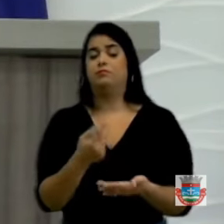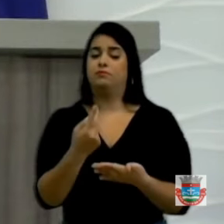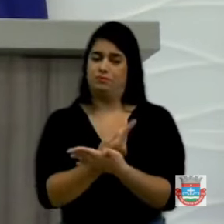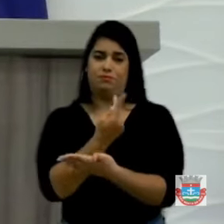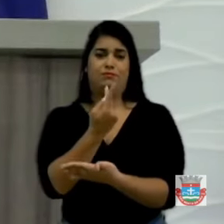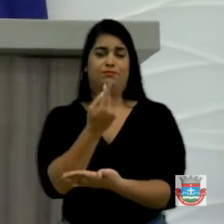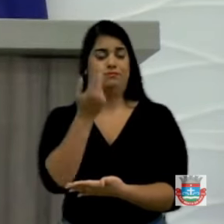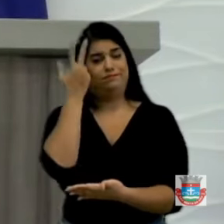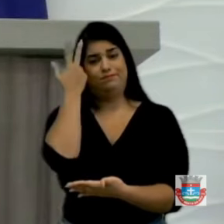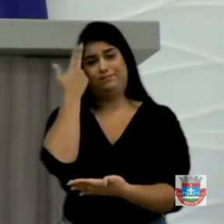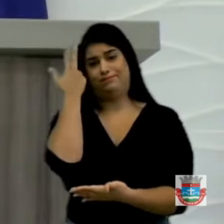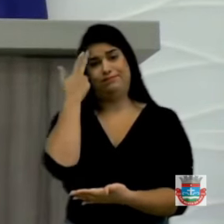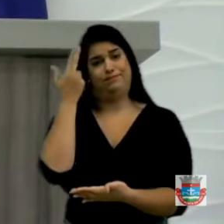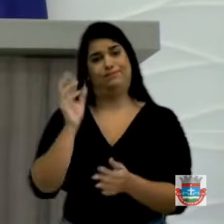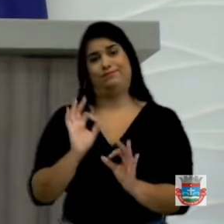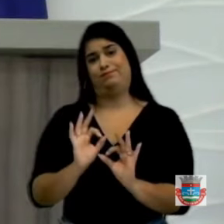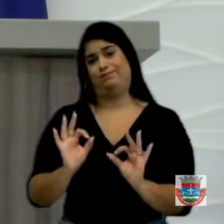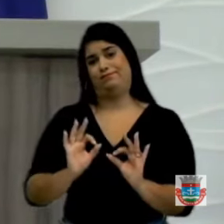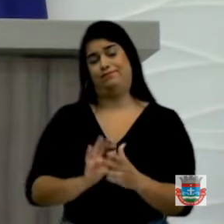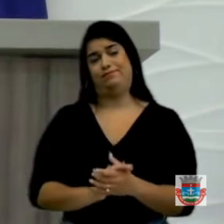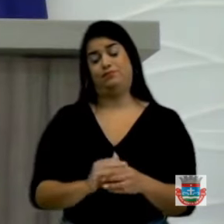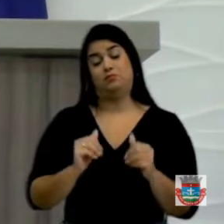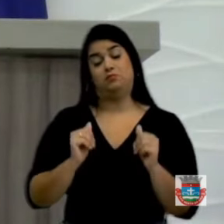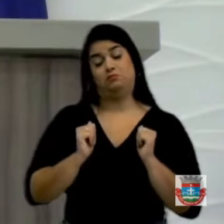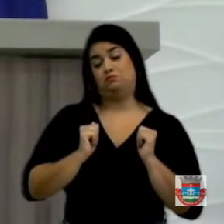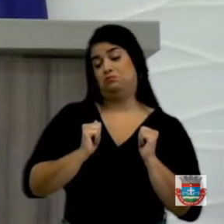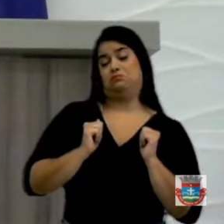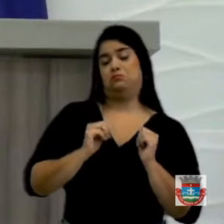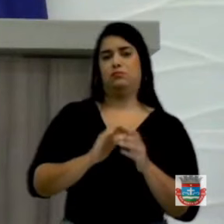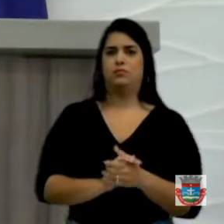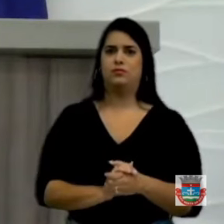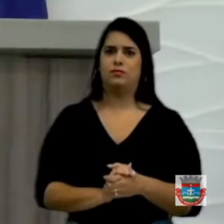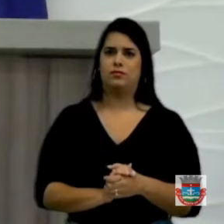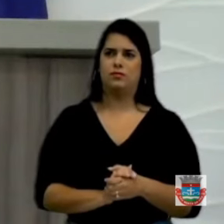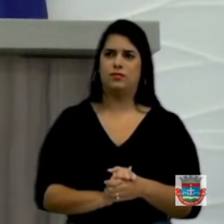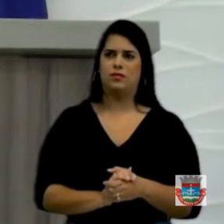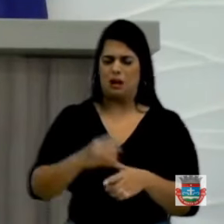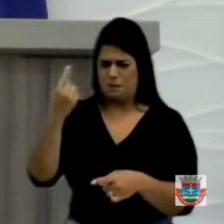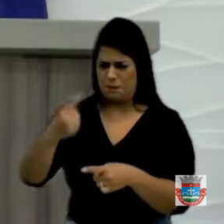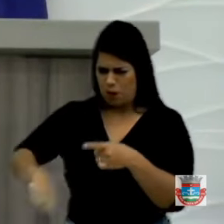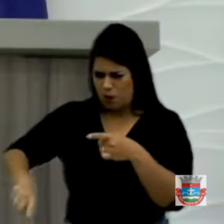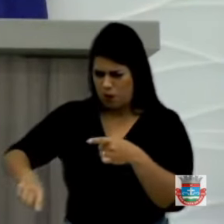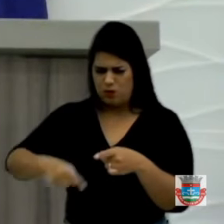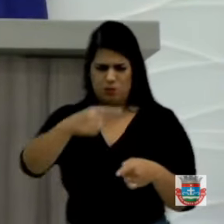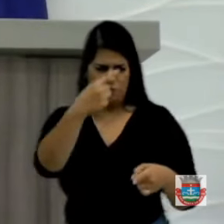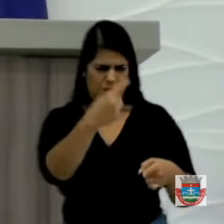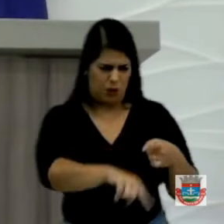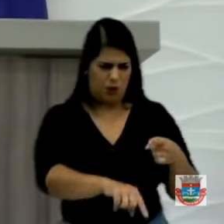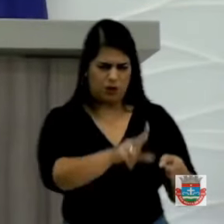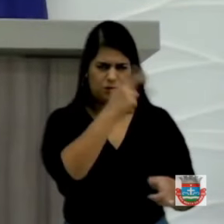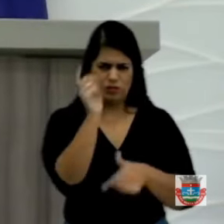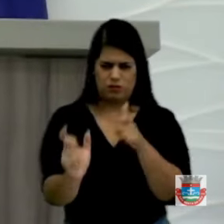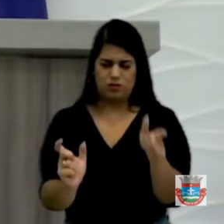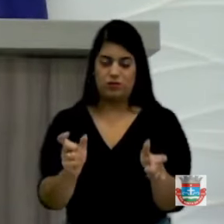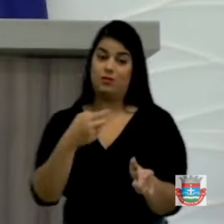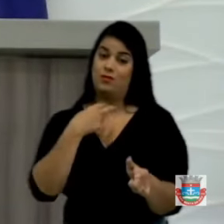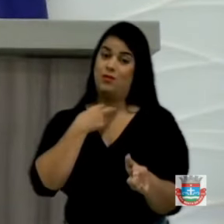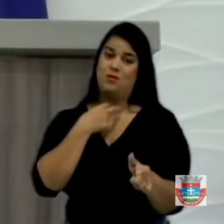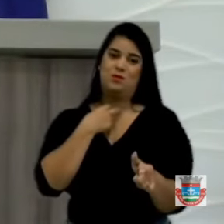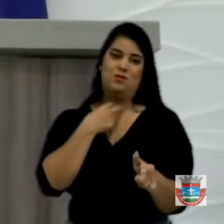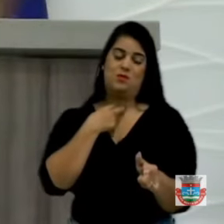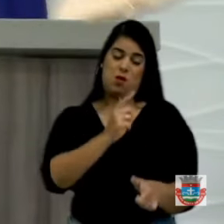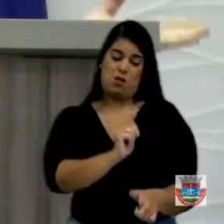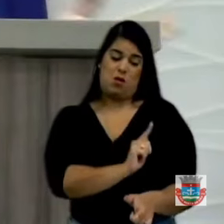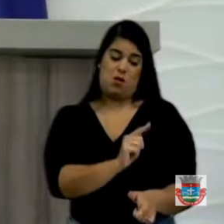infelizmente, acontece. E a gente não tem como chegar a impedir, não, porque isso é um ato público. Aí dizer que